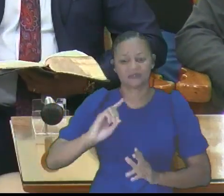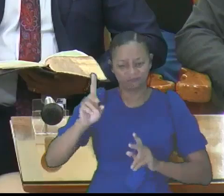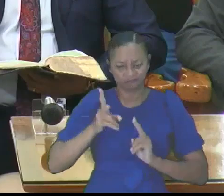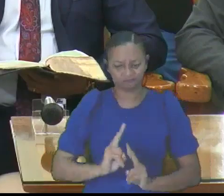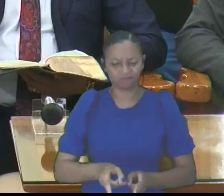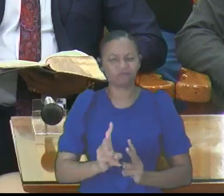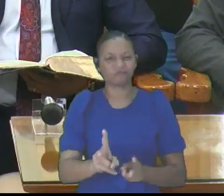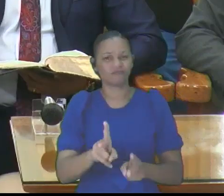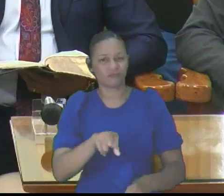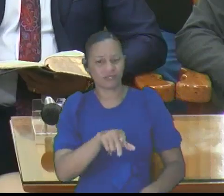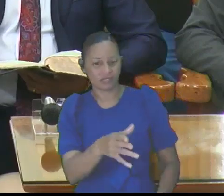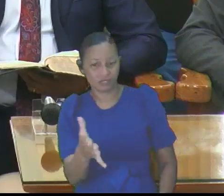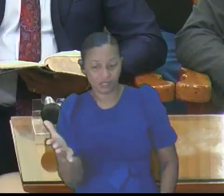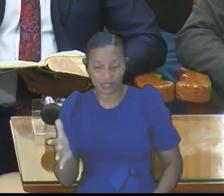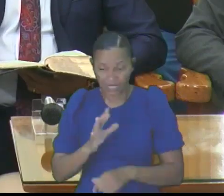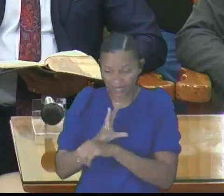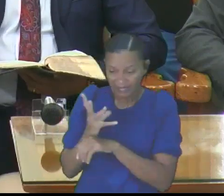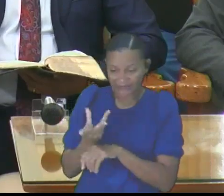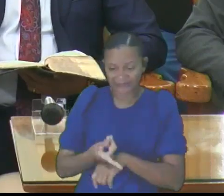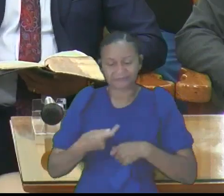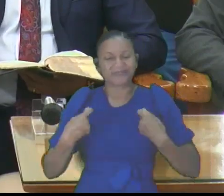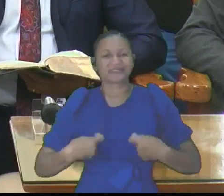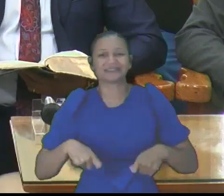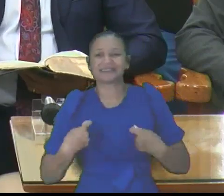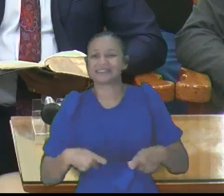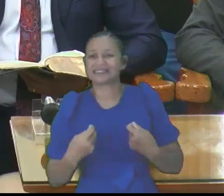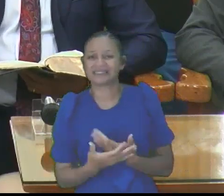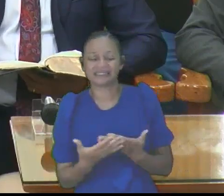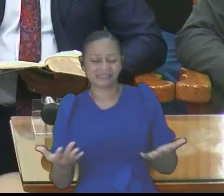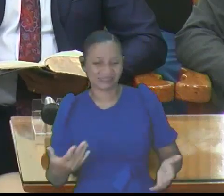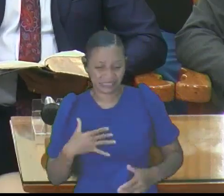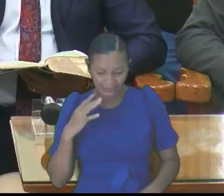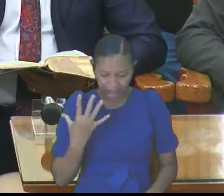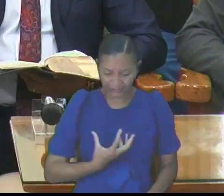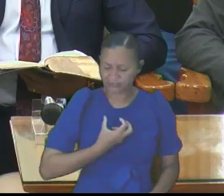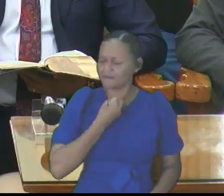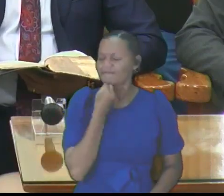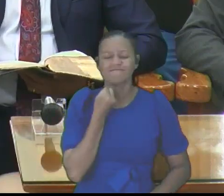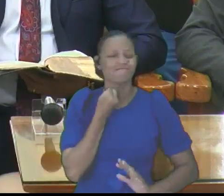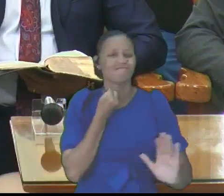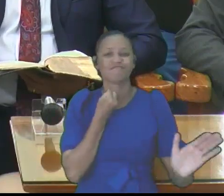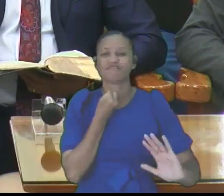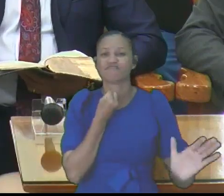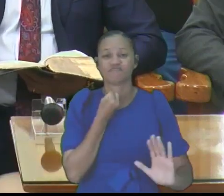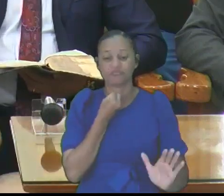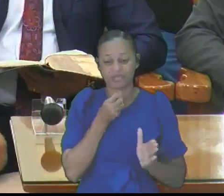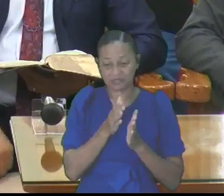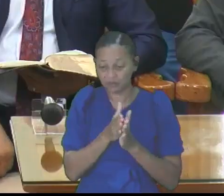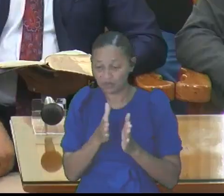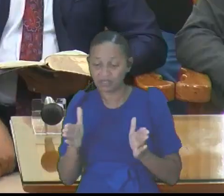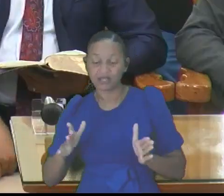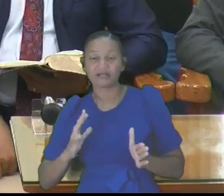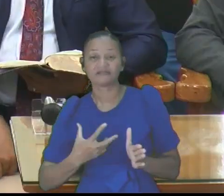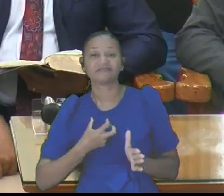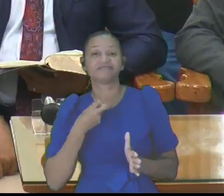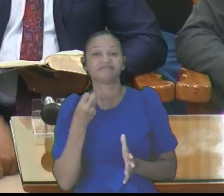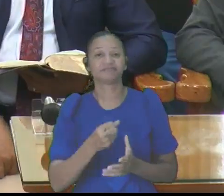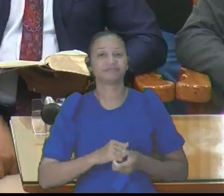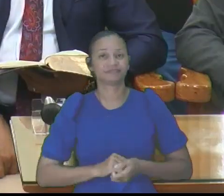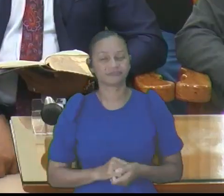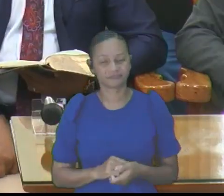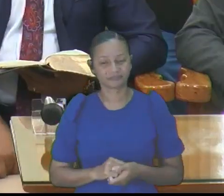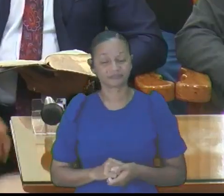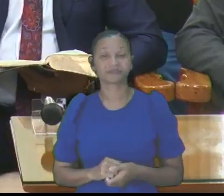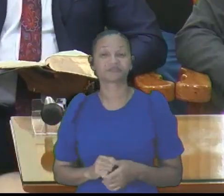sempre, irmão? A igreja é necessária, ela não salva, mas ela é o lado salvo. Ela é